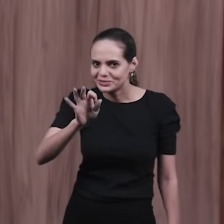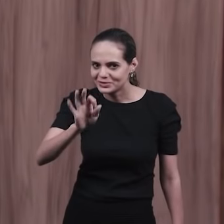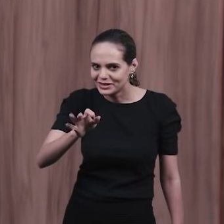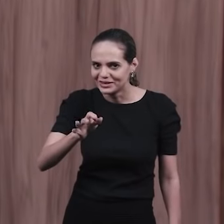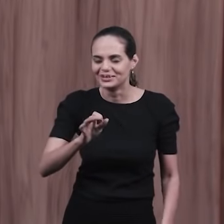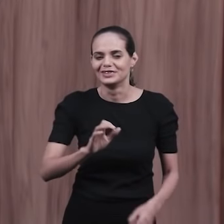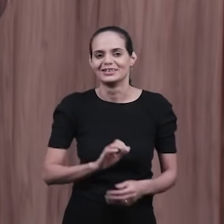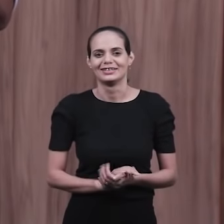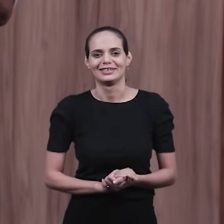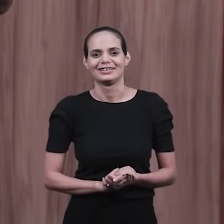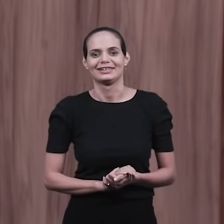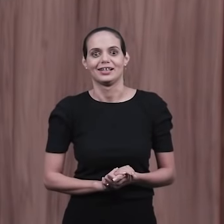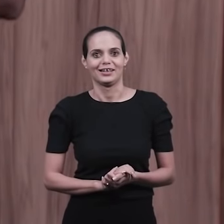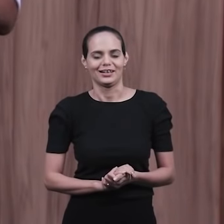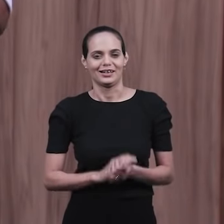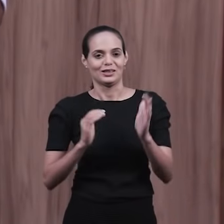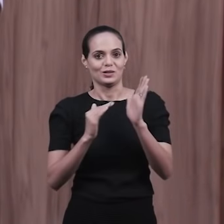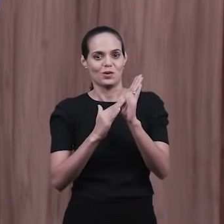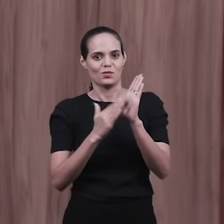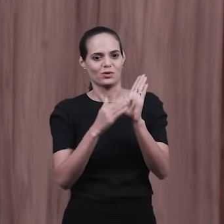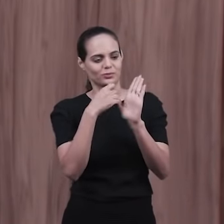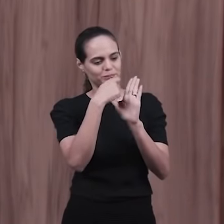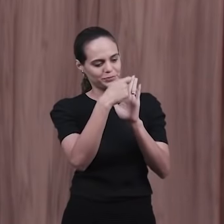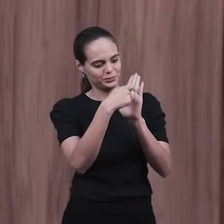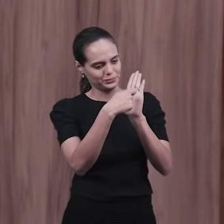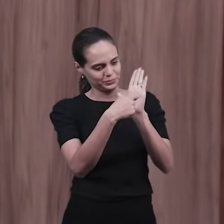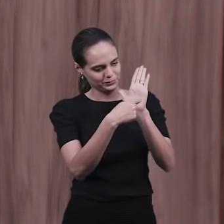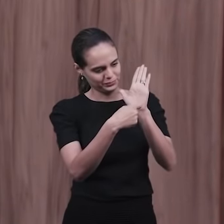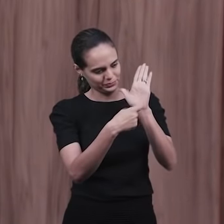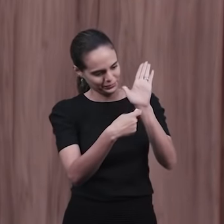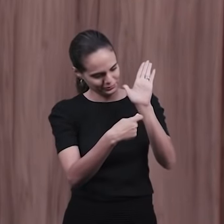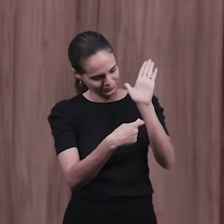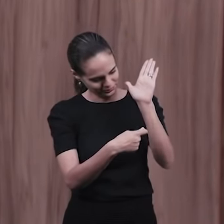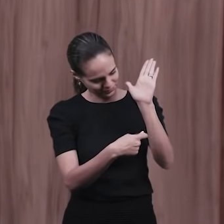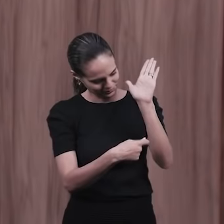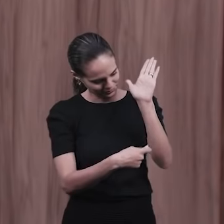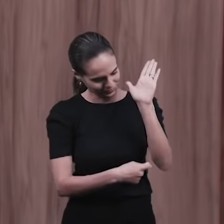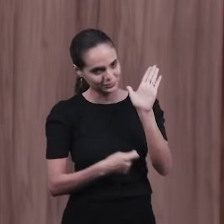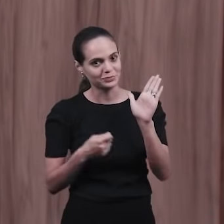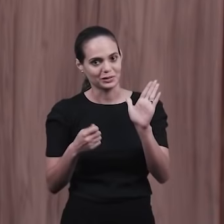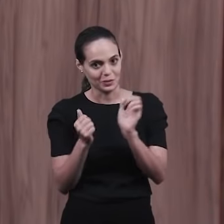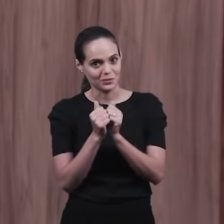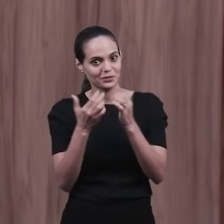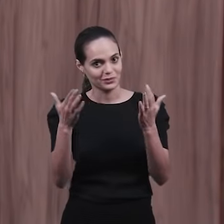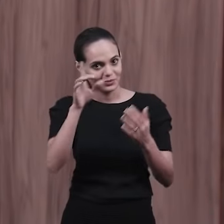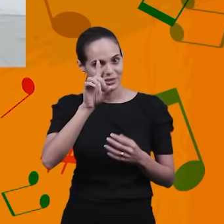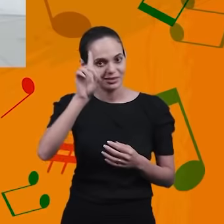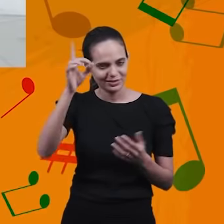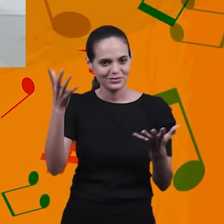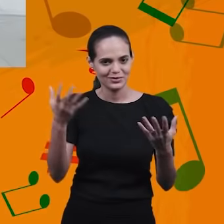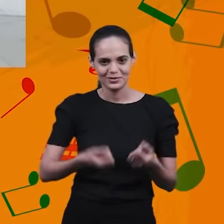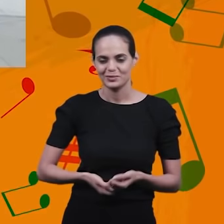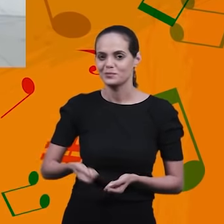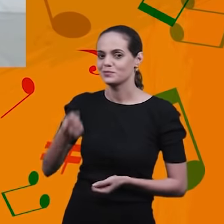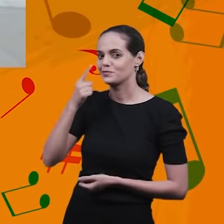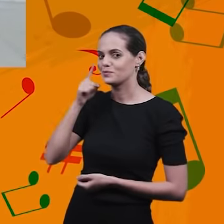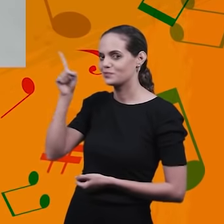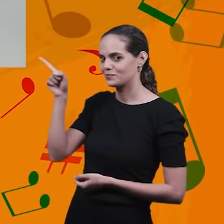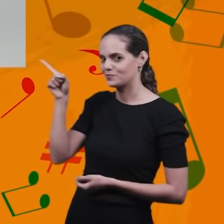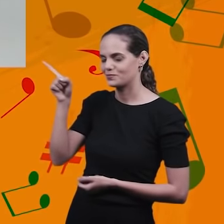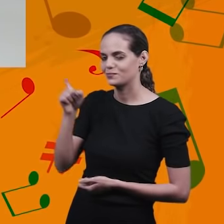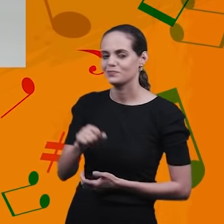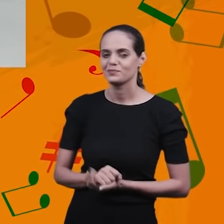lista de louvores só está crescendo. Glória a Deus! Vamos assistir às participações?